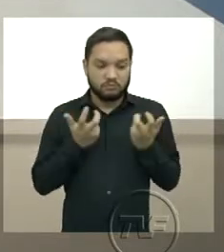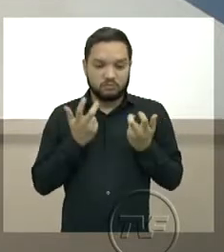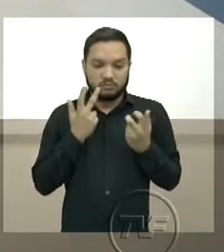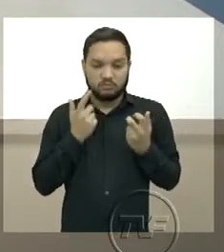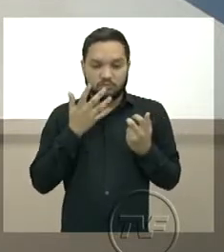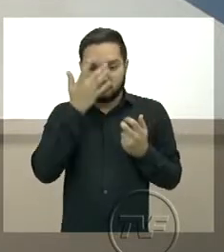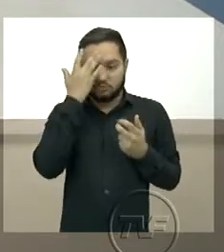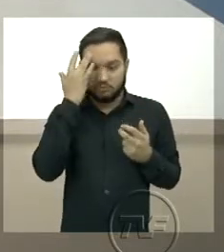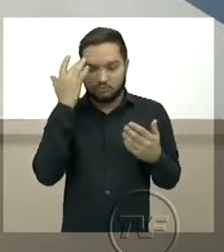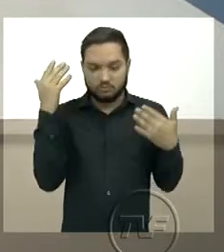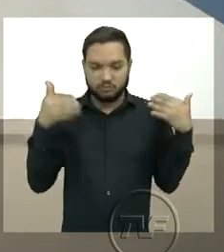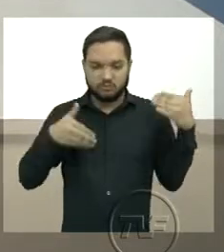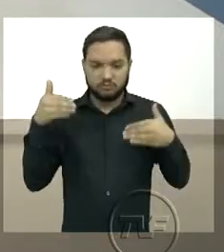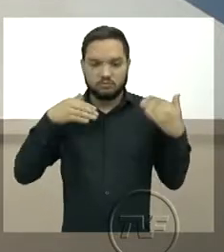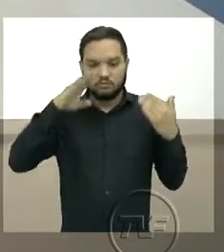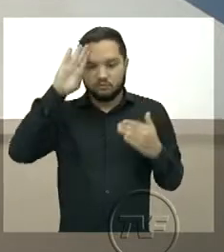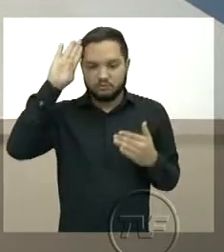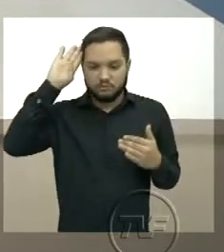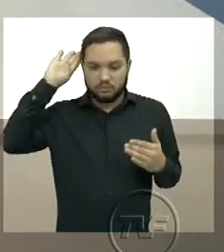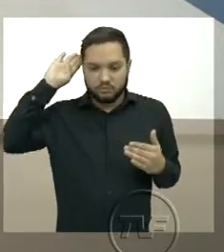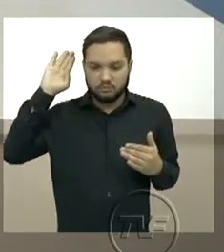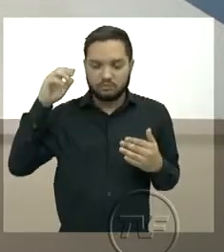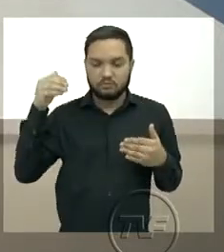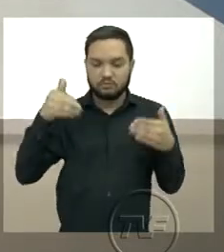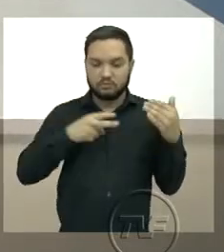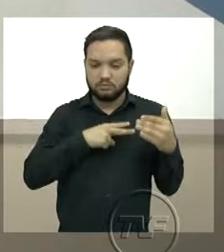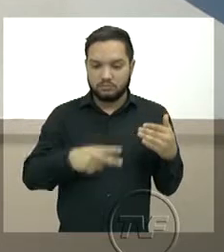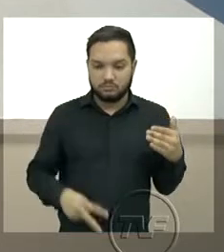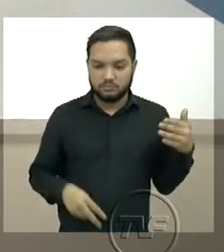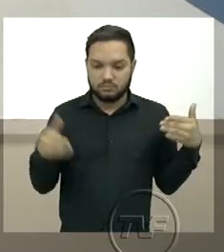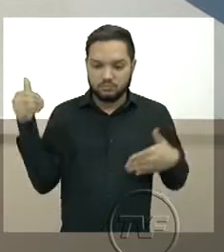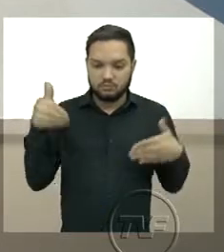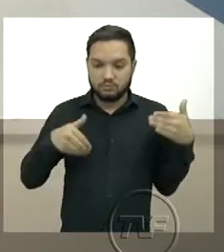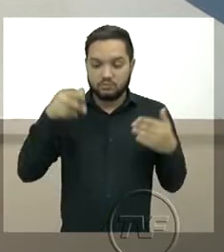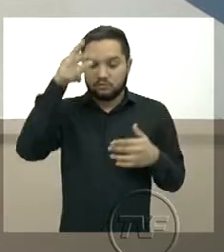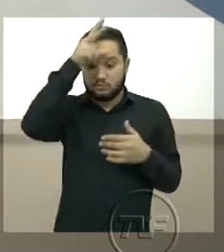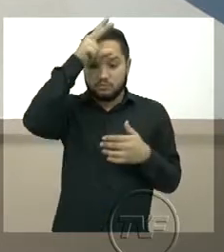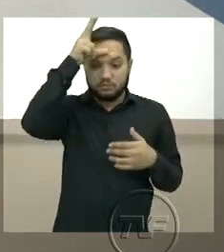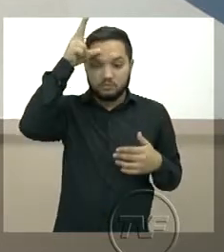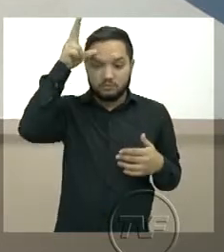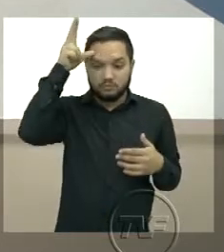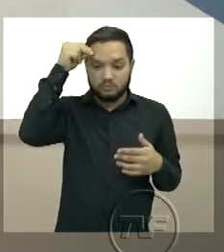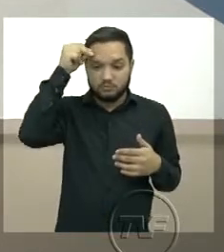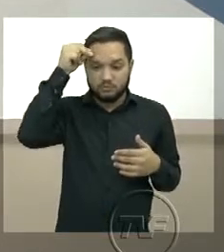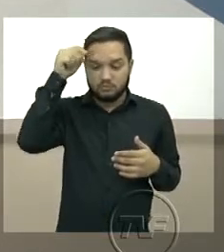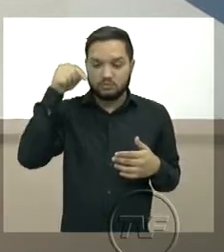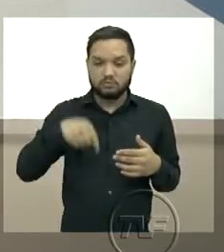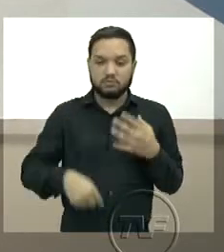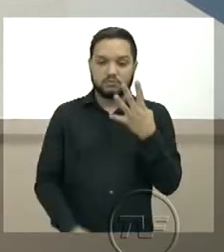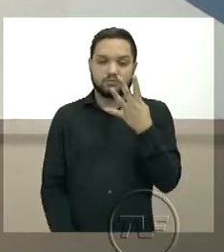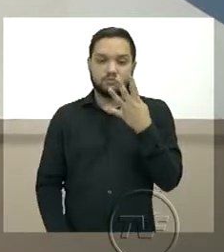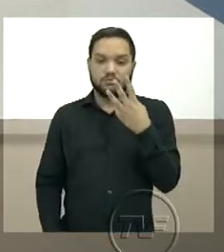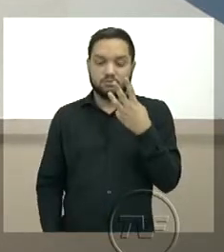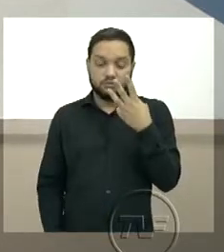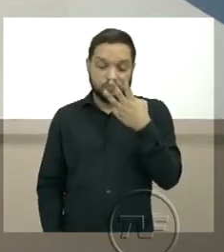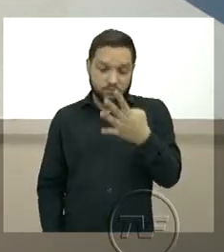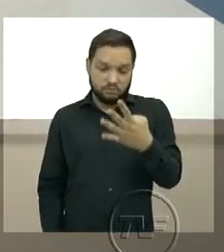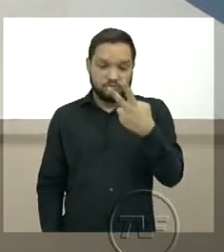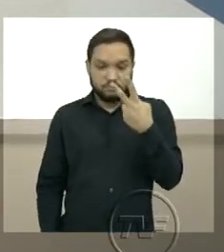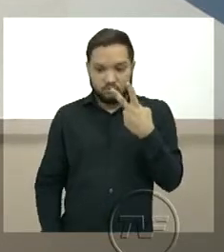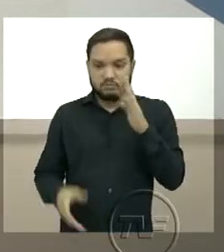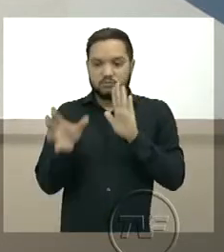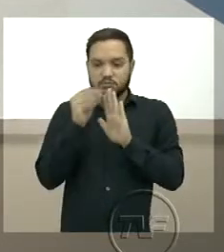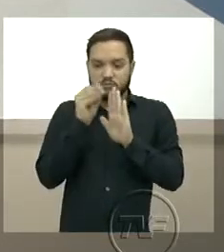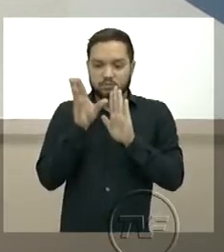aberto à população, à academia, os senhores vereadores, à prefeitura, e o senhor tem 42 emendas,